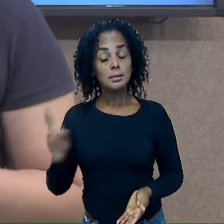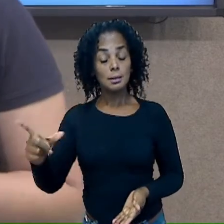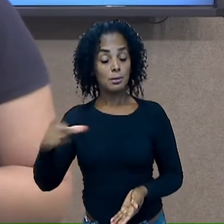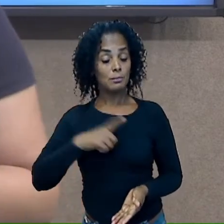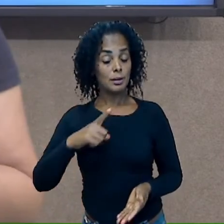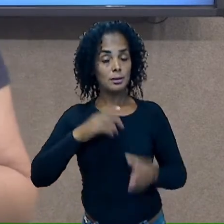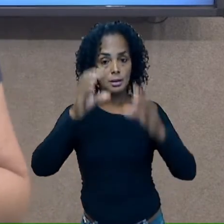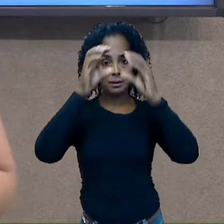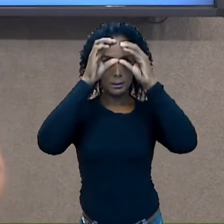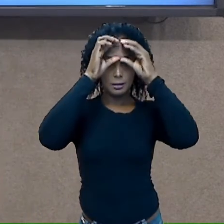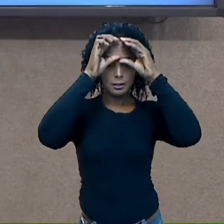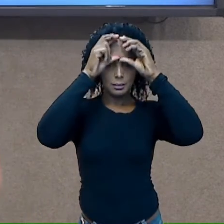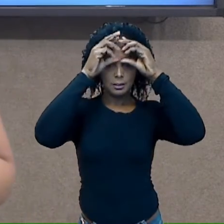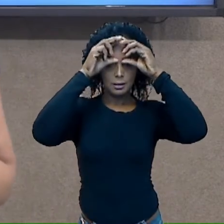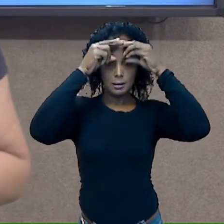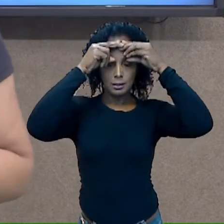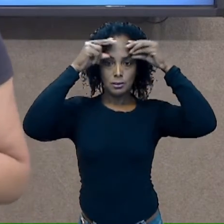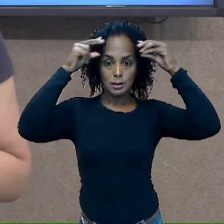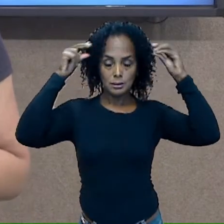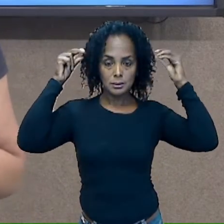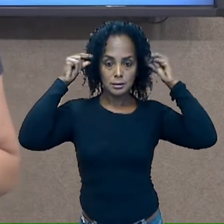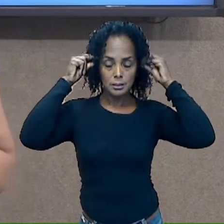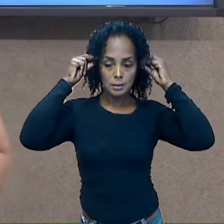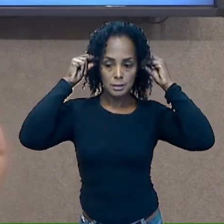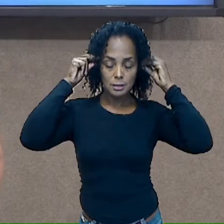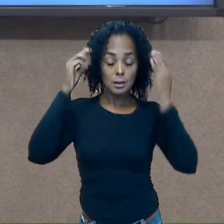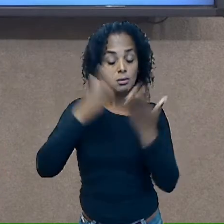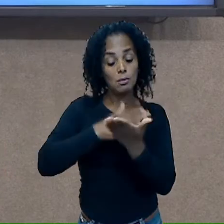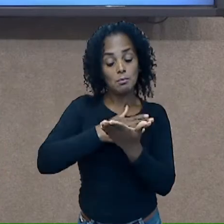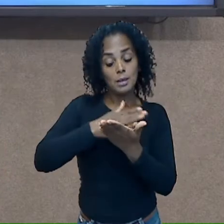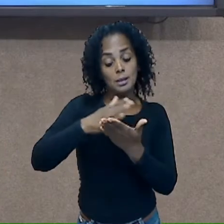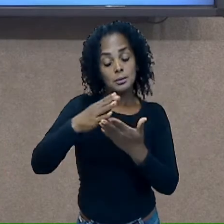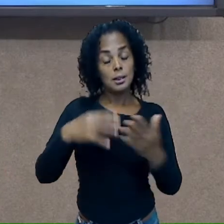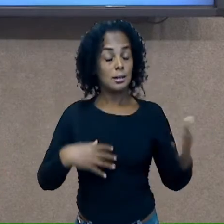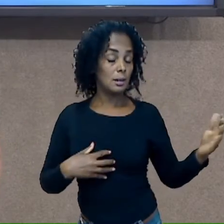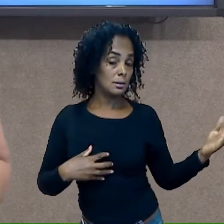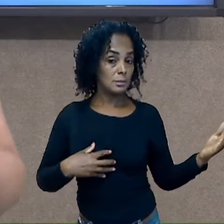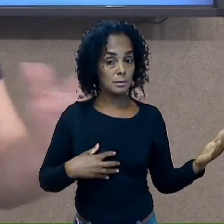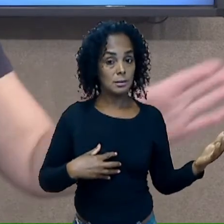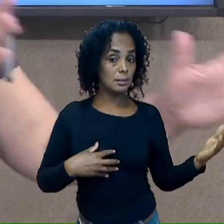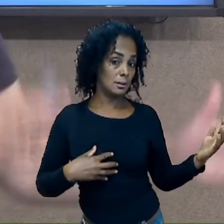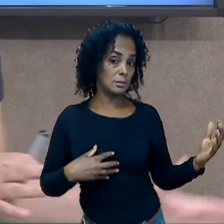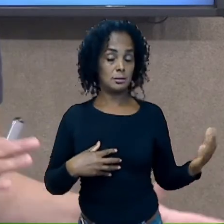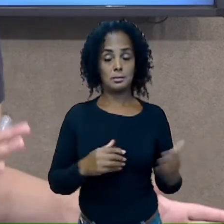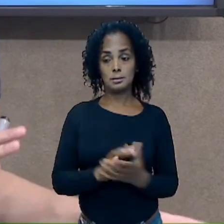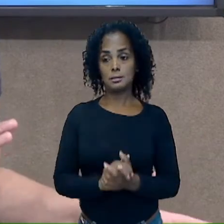dá início, que coordena aquela dança. Tem algumas danças, gente, que